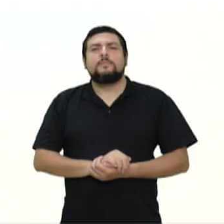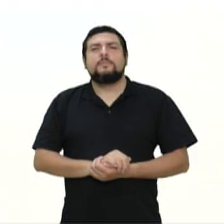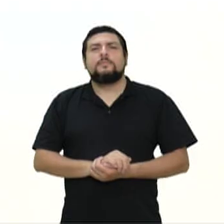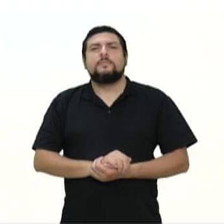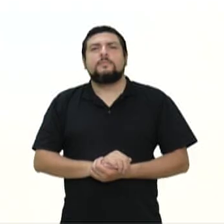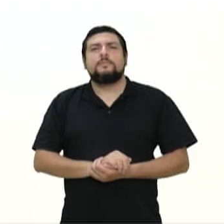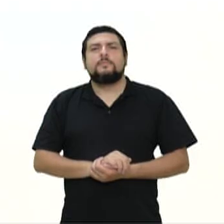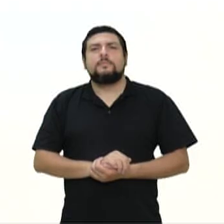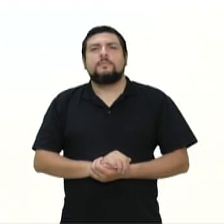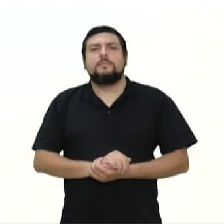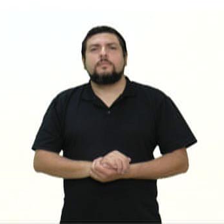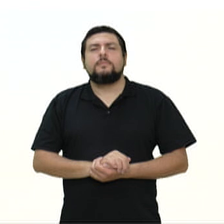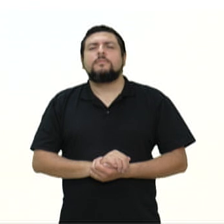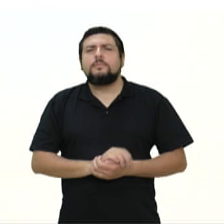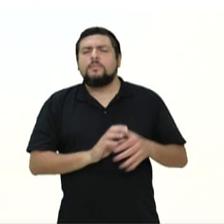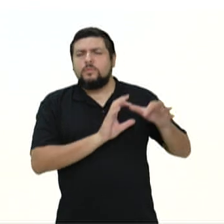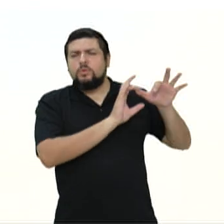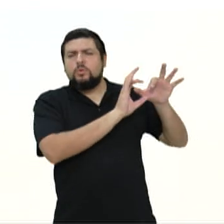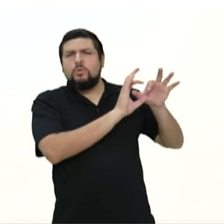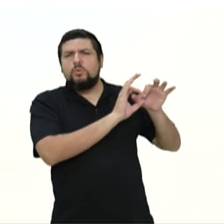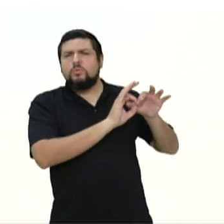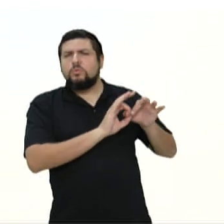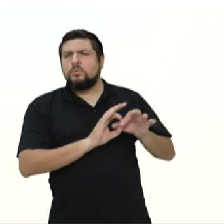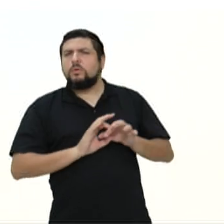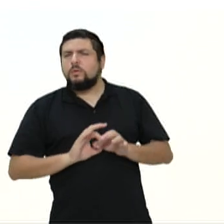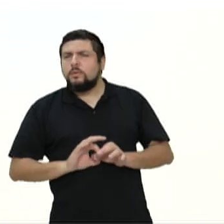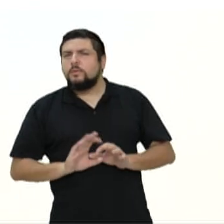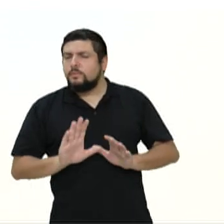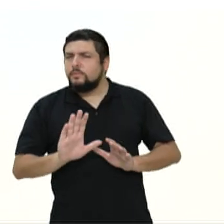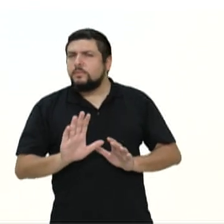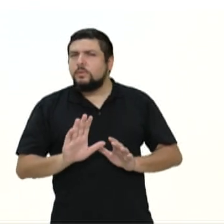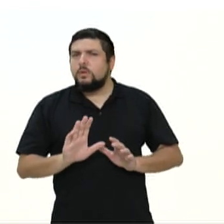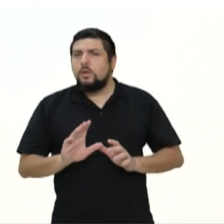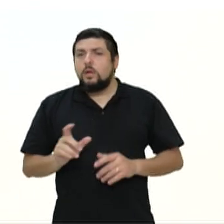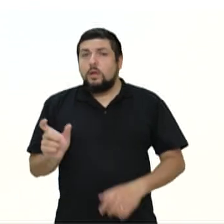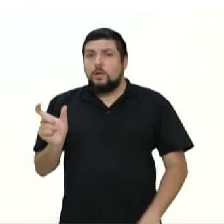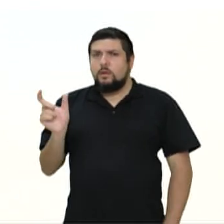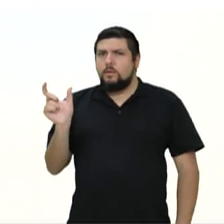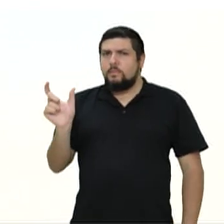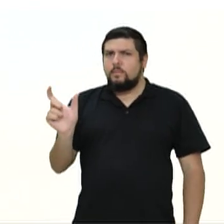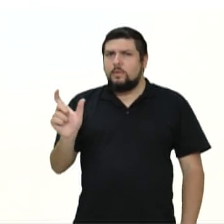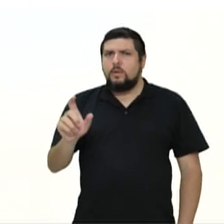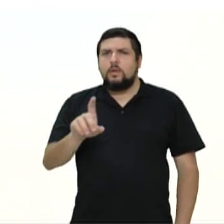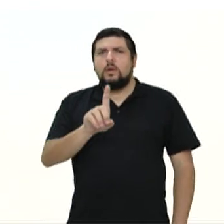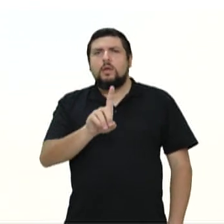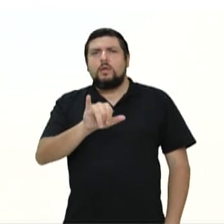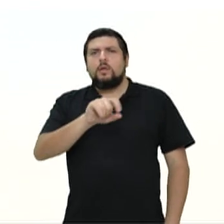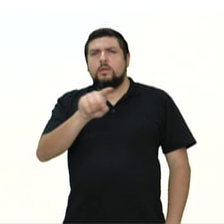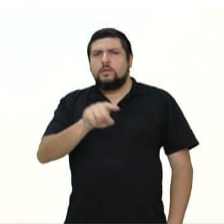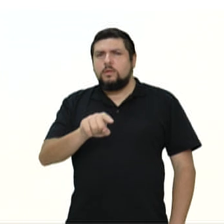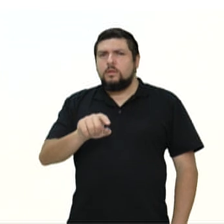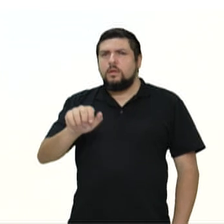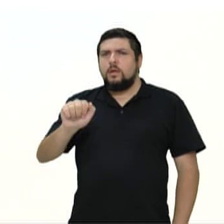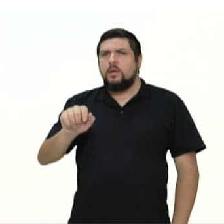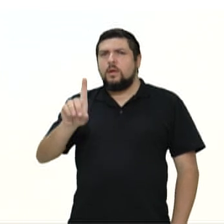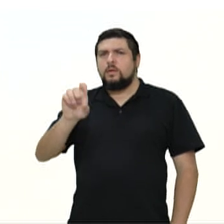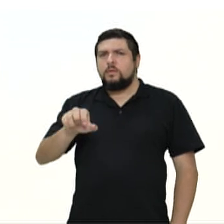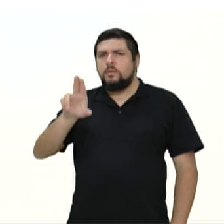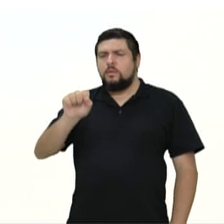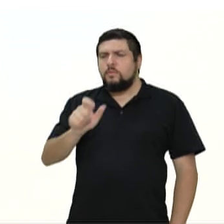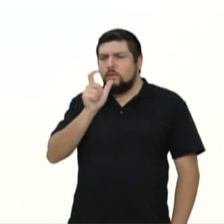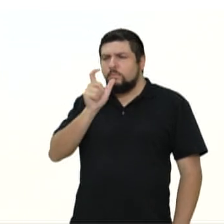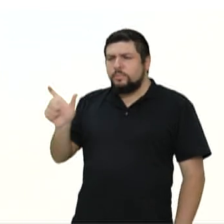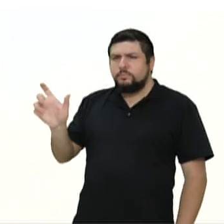Considerando o contexto, qual o significado da expressão diz a Deus no título da